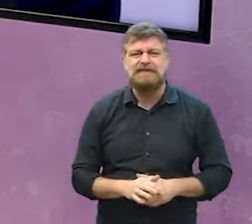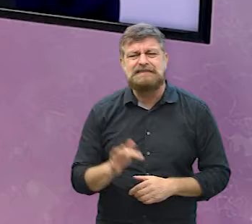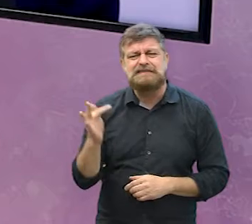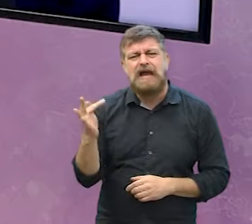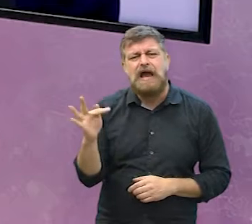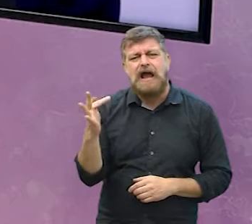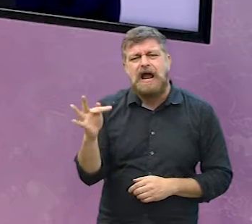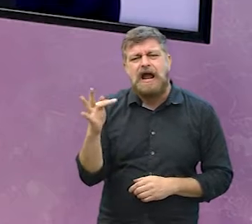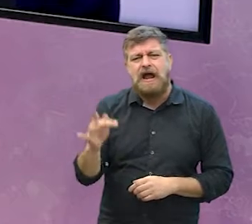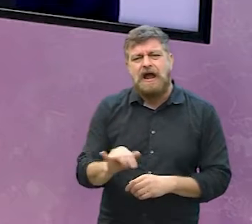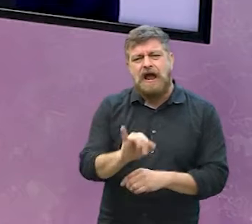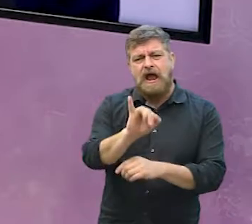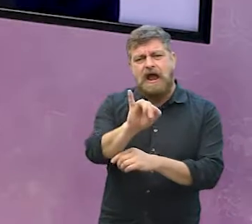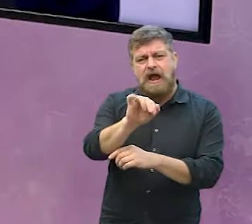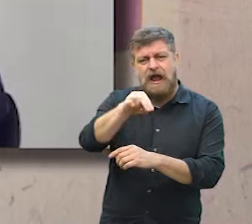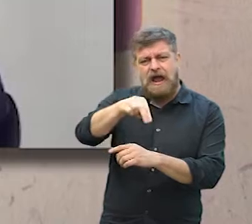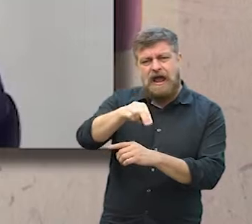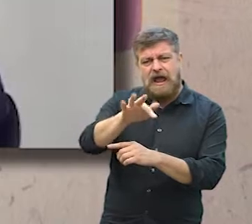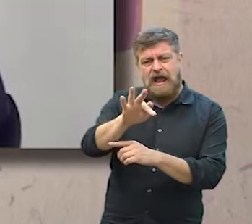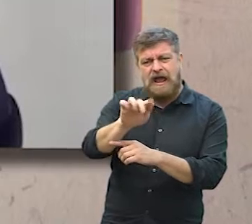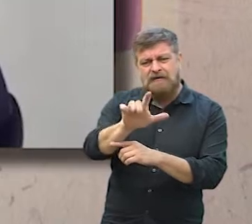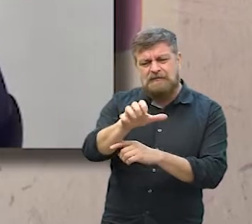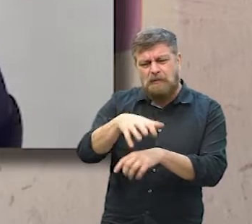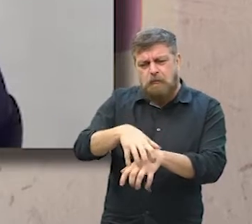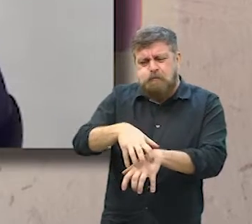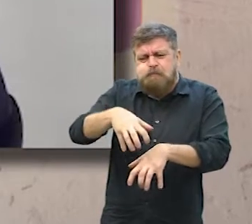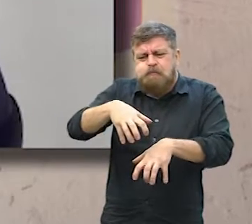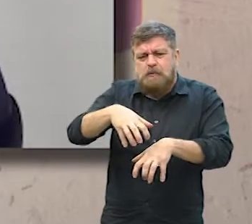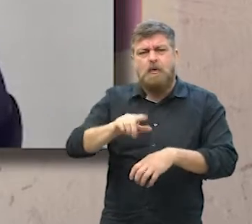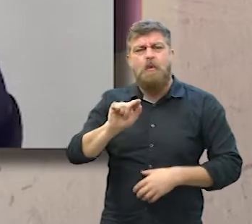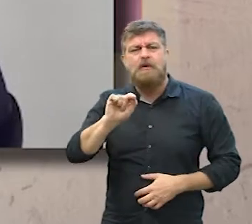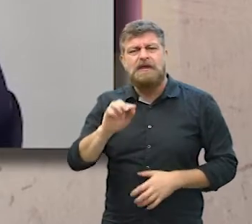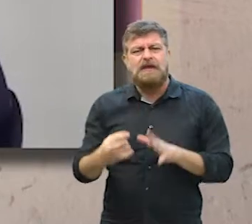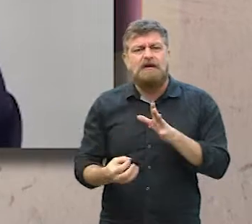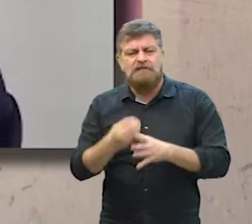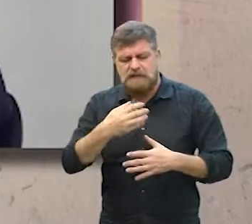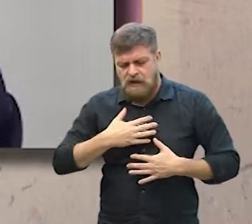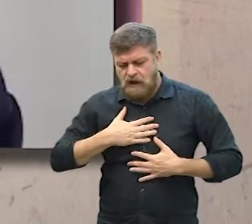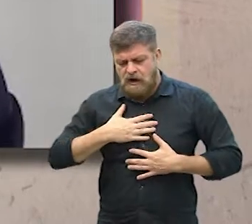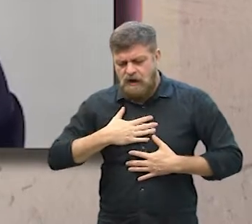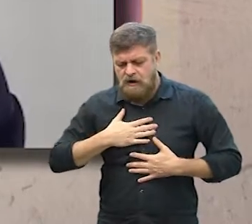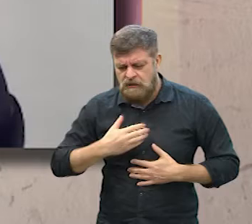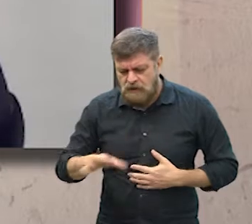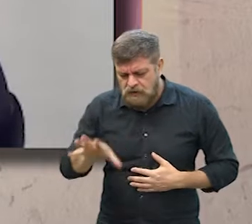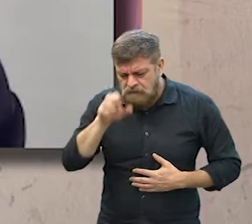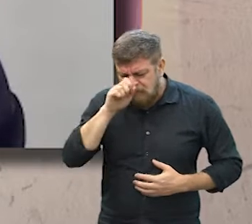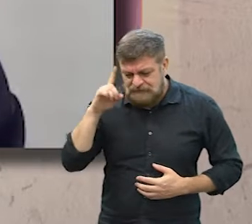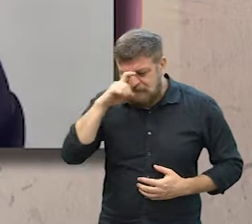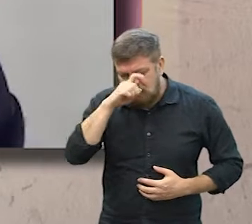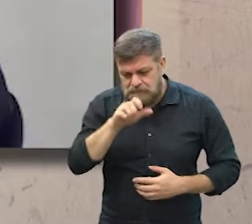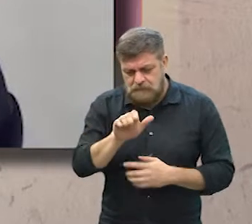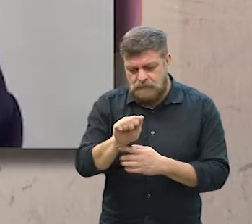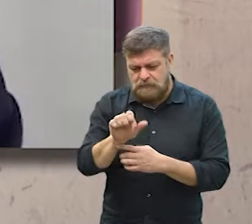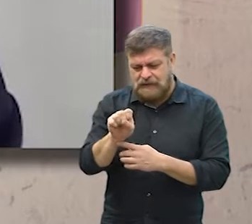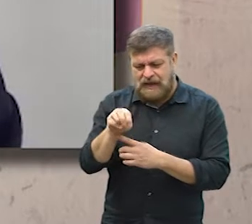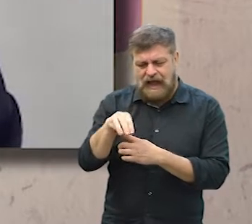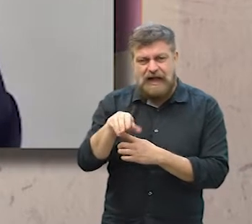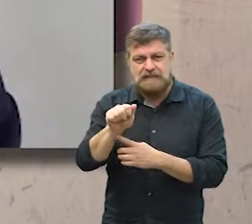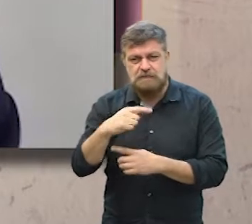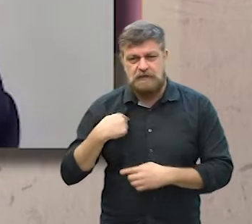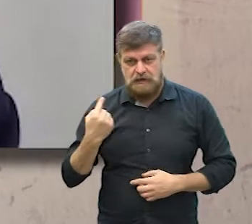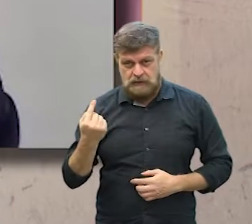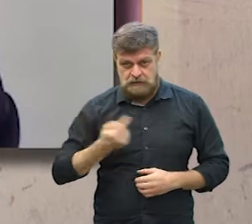inflamação? O que causa a asma? Então, isso é um dado, é um conceito muito importante. Hoje em dia, a gente não